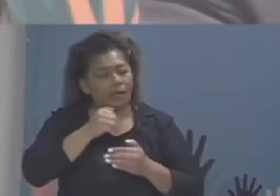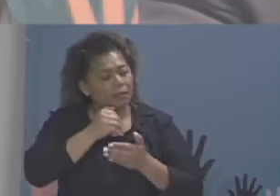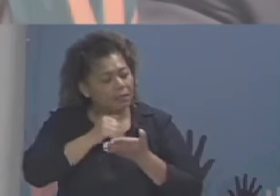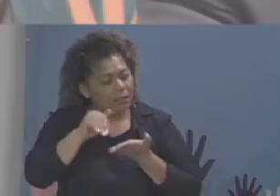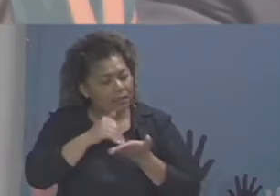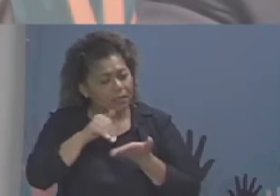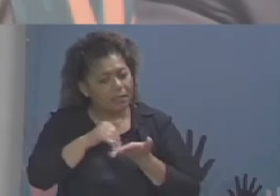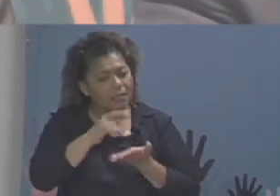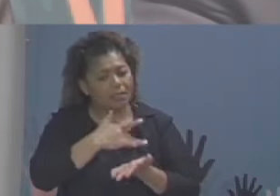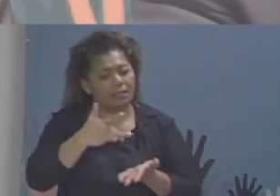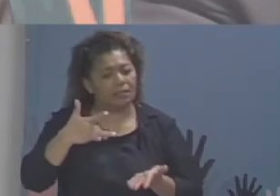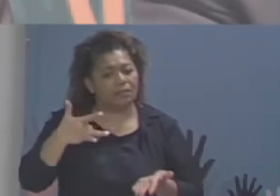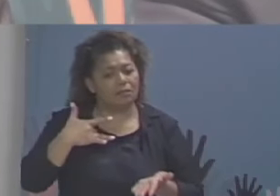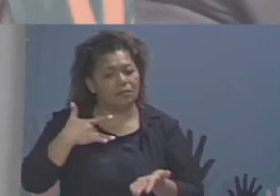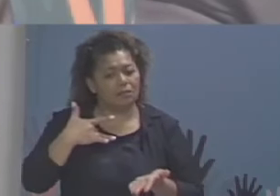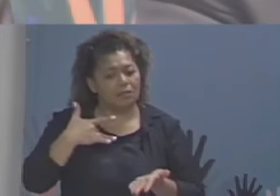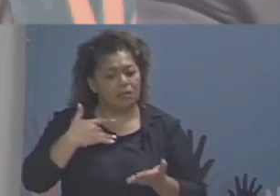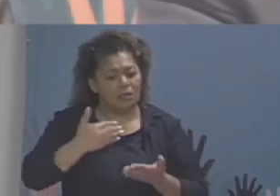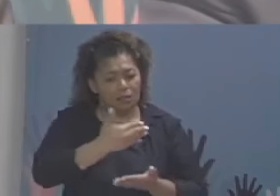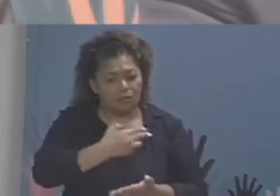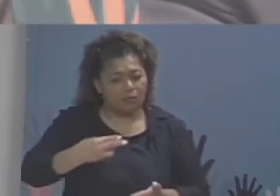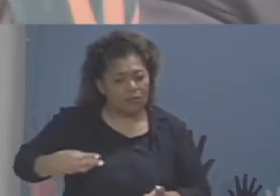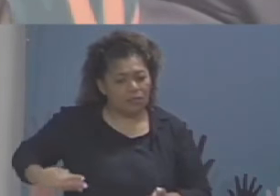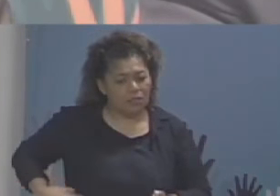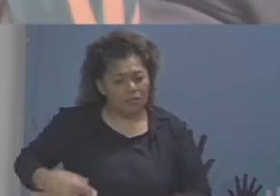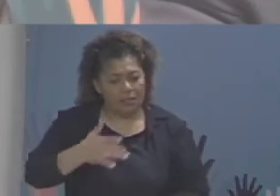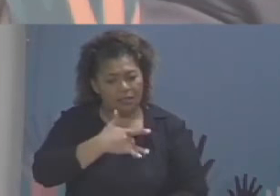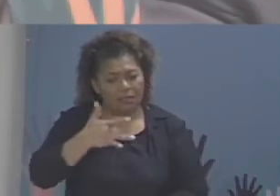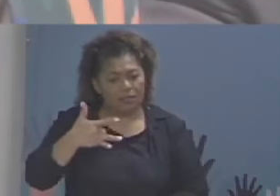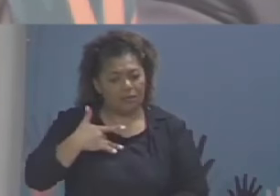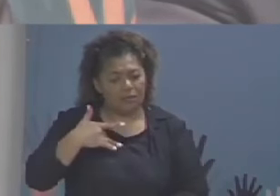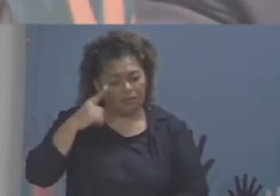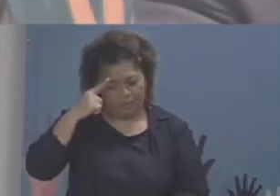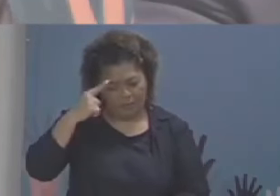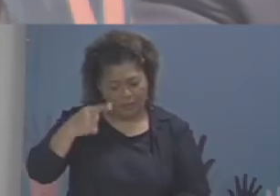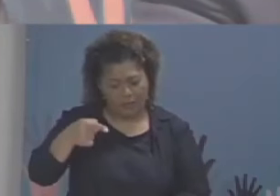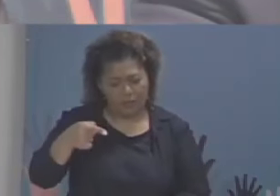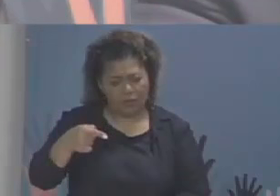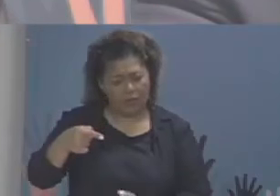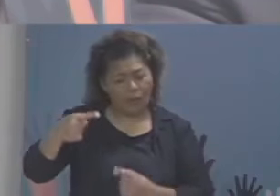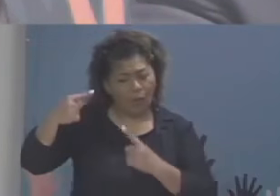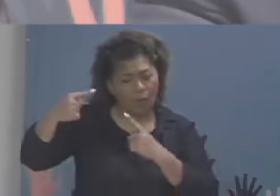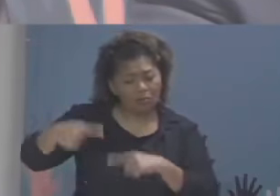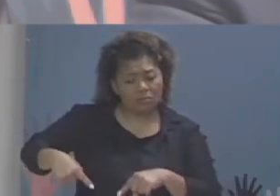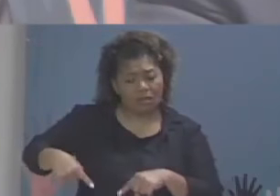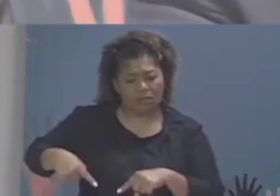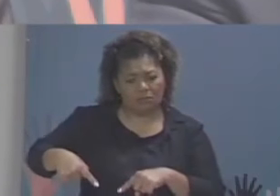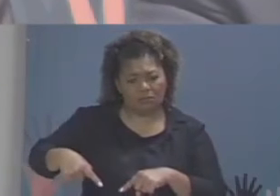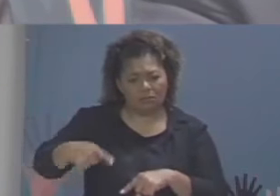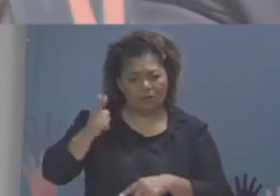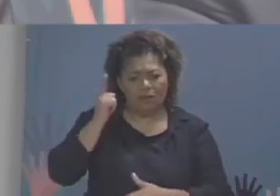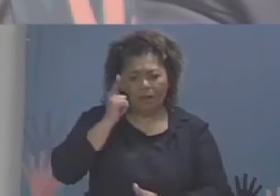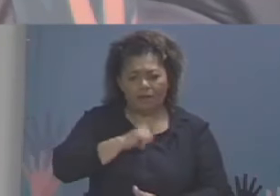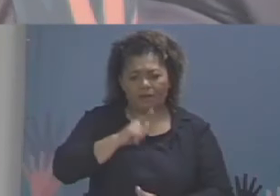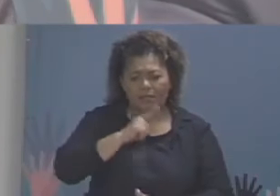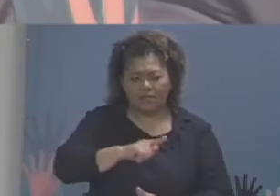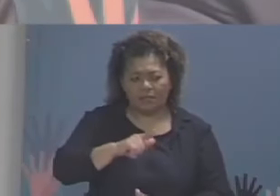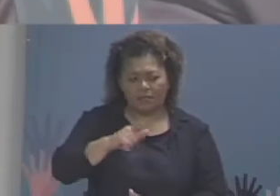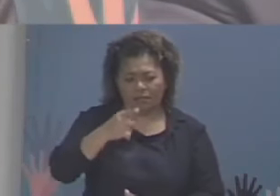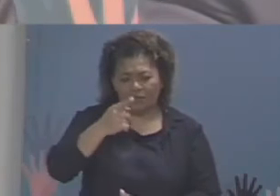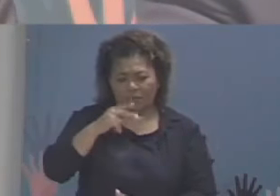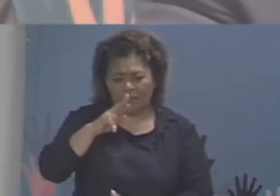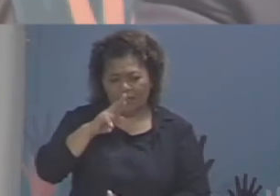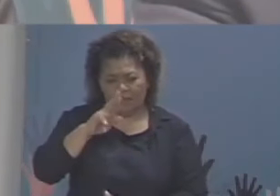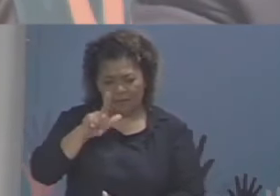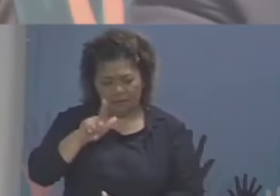Atenção à Saúde do Ministério da Saúde, de então, mandou um parecer contrário à aprovação do PL. E, coincidentemente, essa pessoa